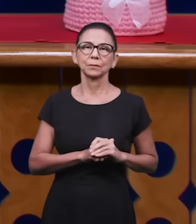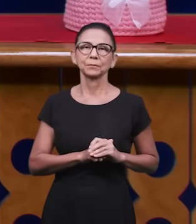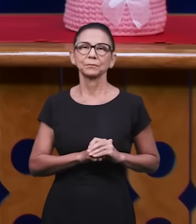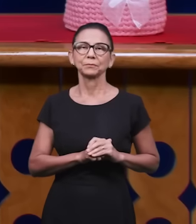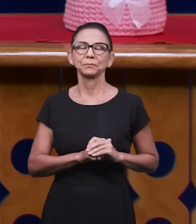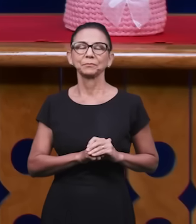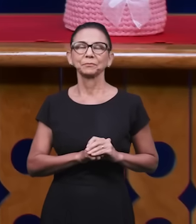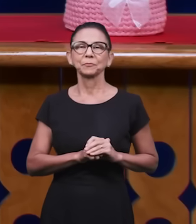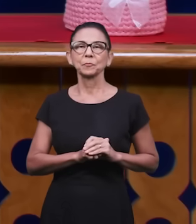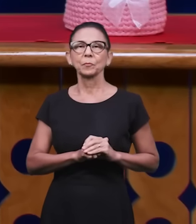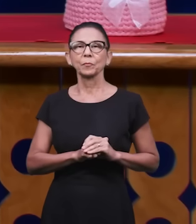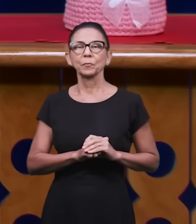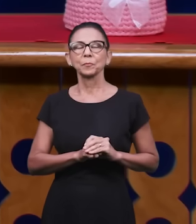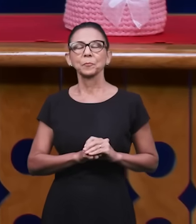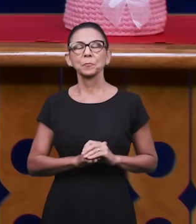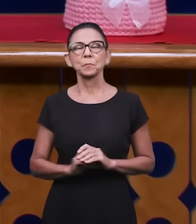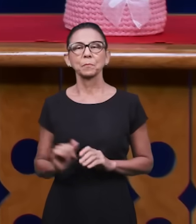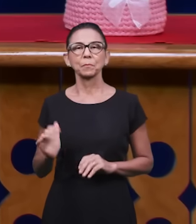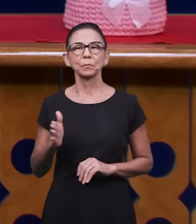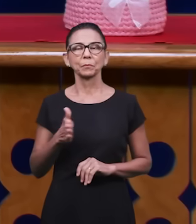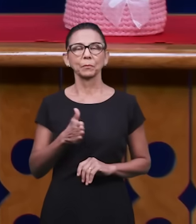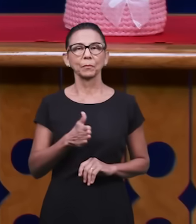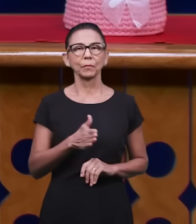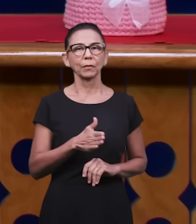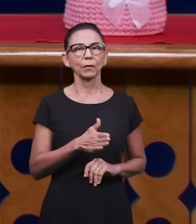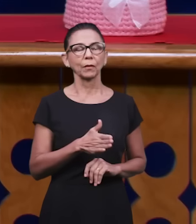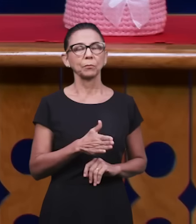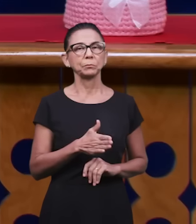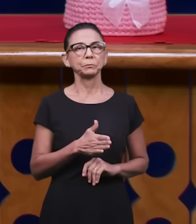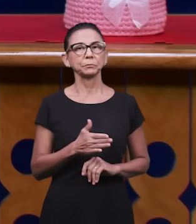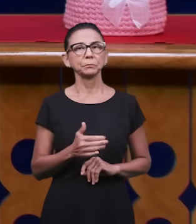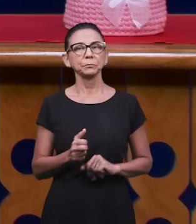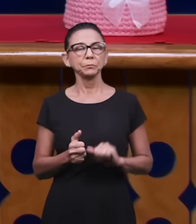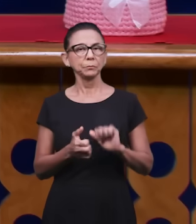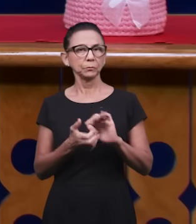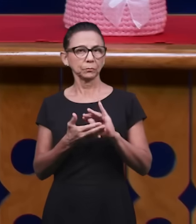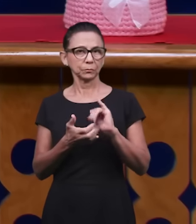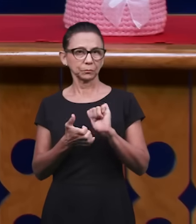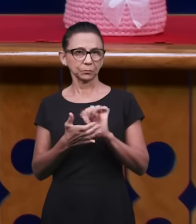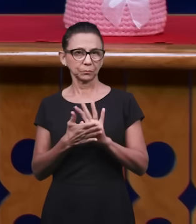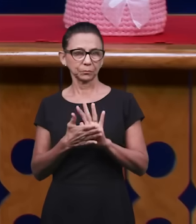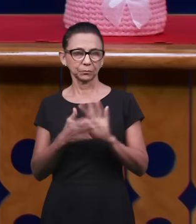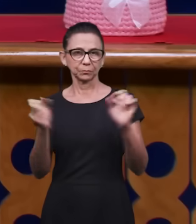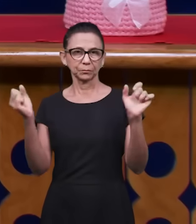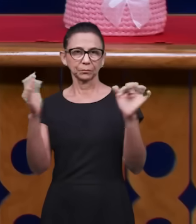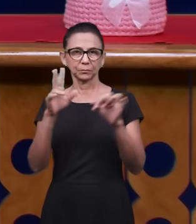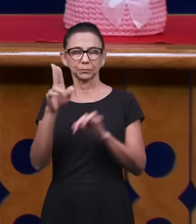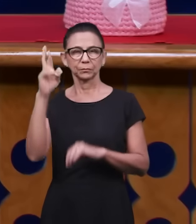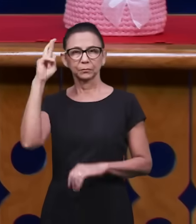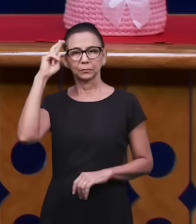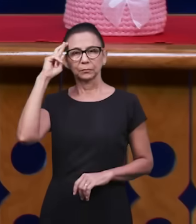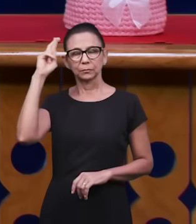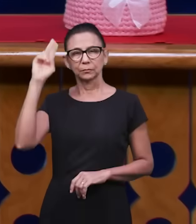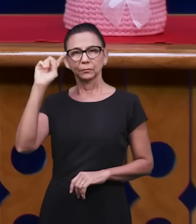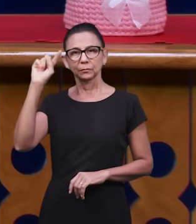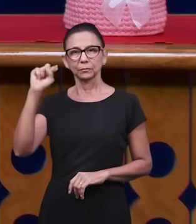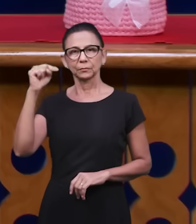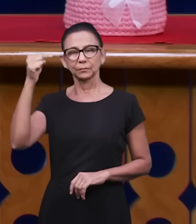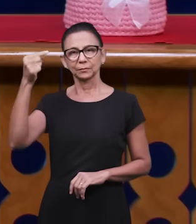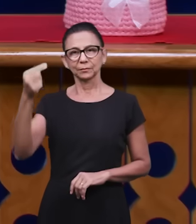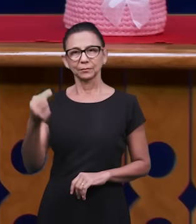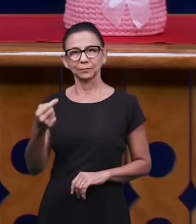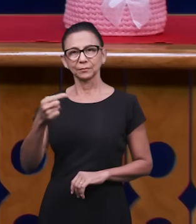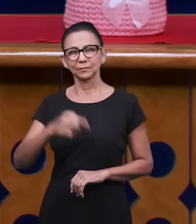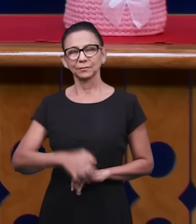do Senhor. Deus o abençoe. Nós vamos ouvir aqui um louvor de glorificação ao Senhor e logo